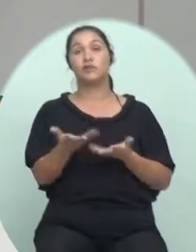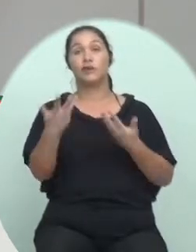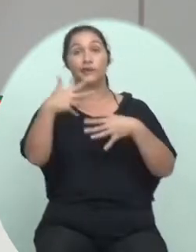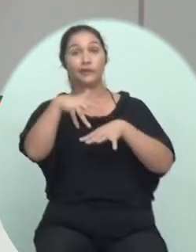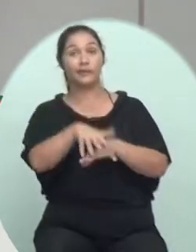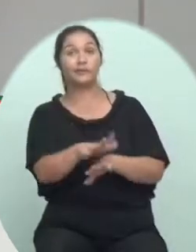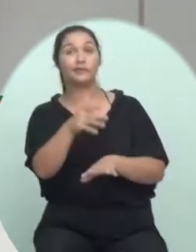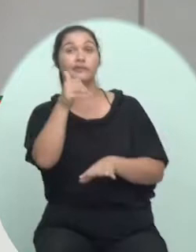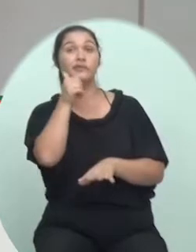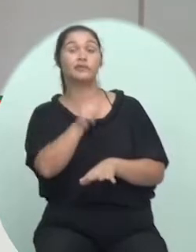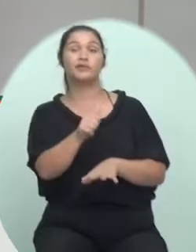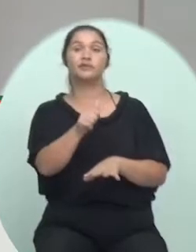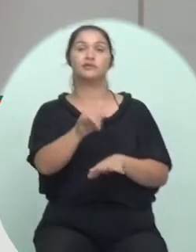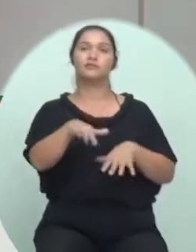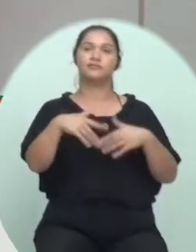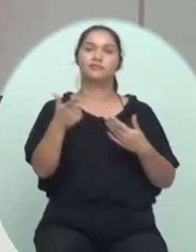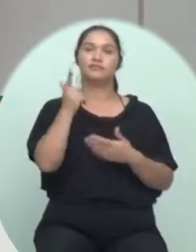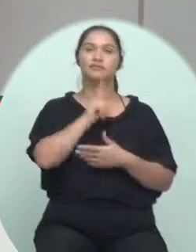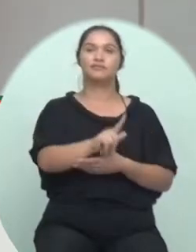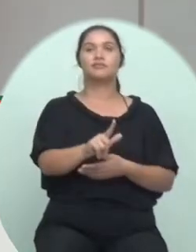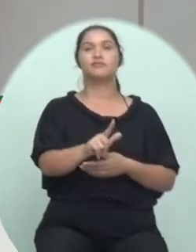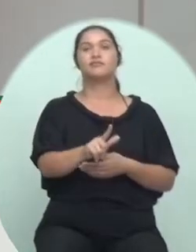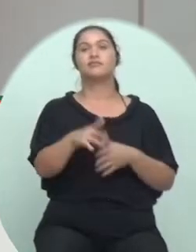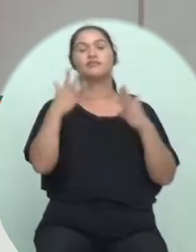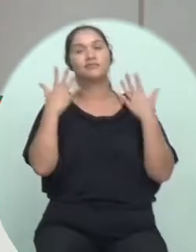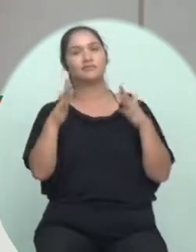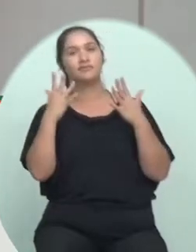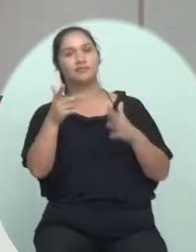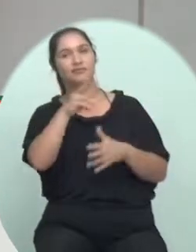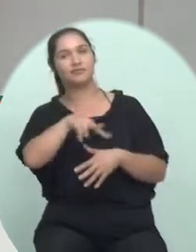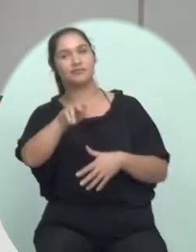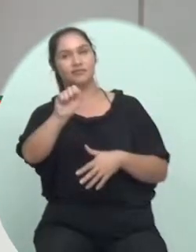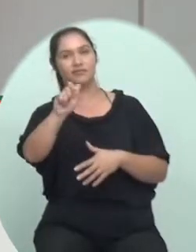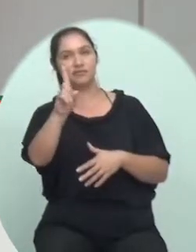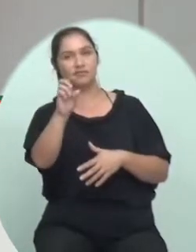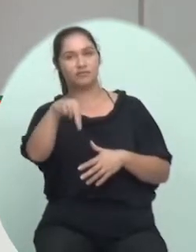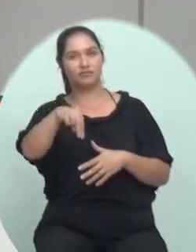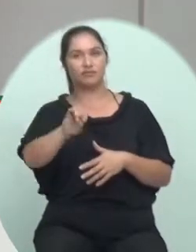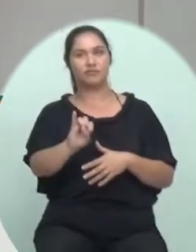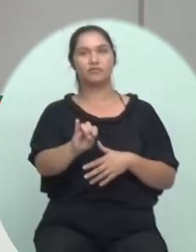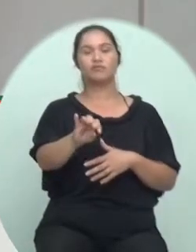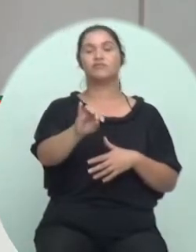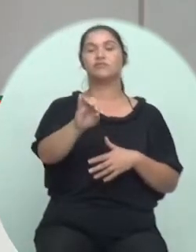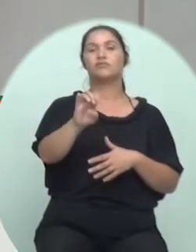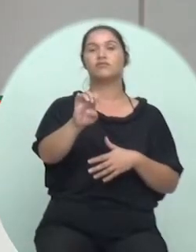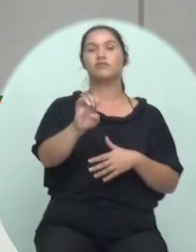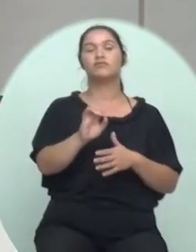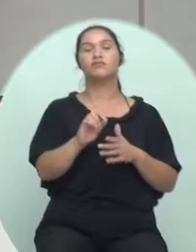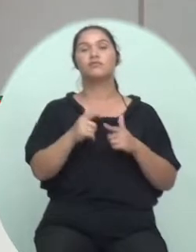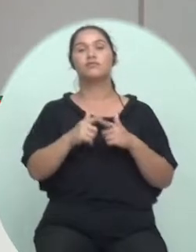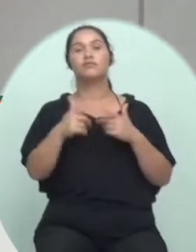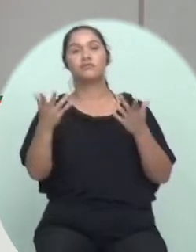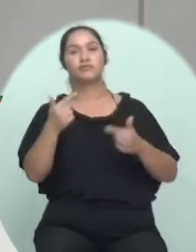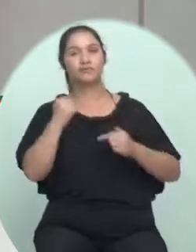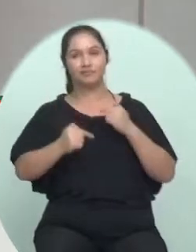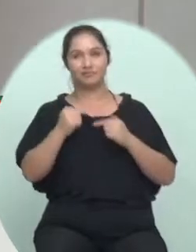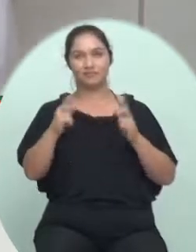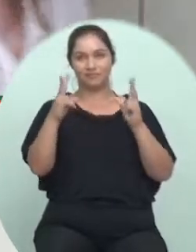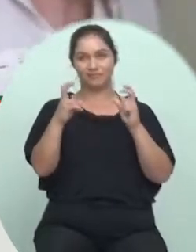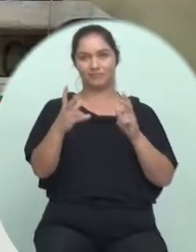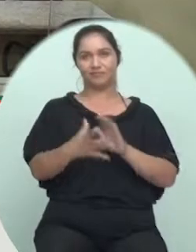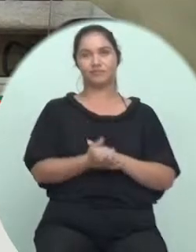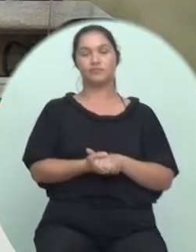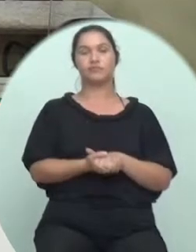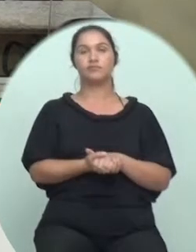da desigualdade feminina. Então, mais uma vez, eu parabenizo o vereador Aldinei por trazer essa discussão para a nossa Câmara.